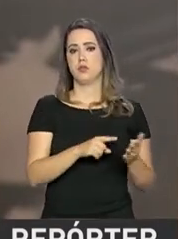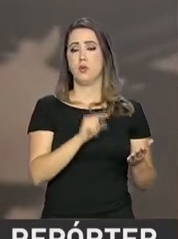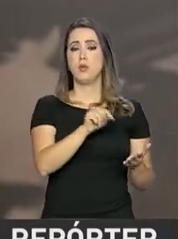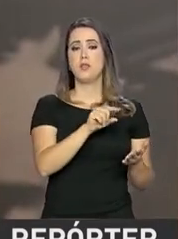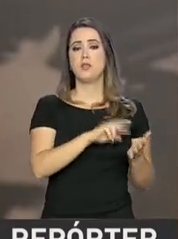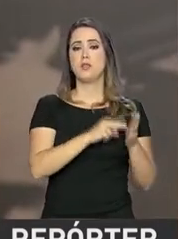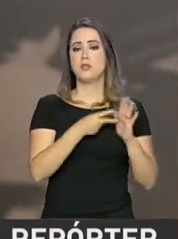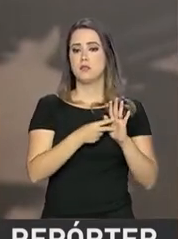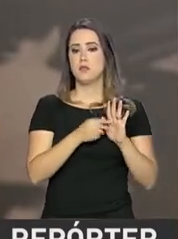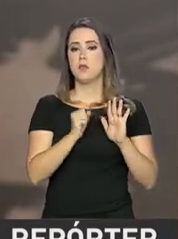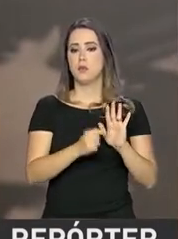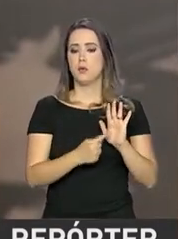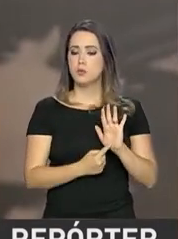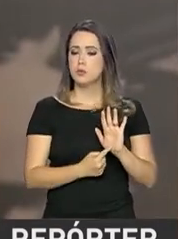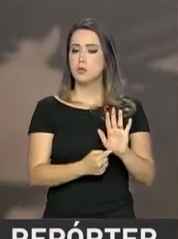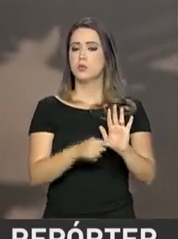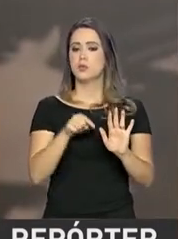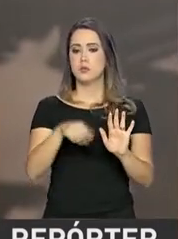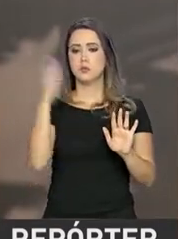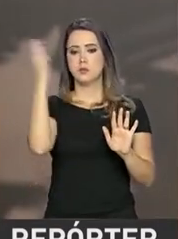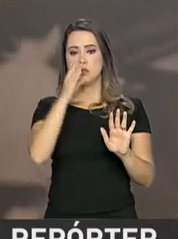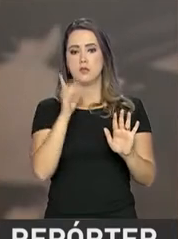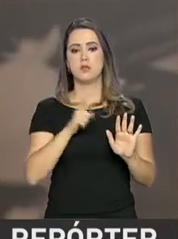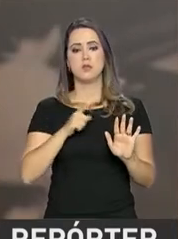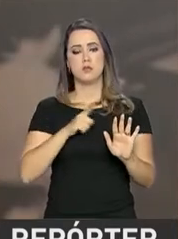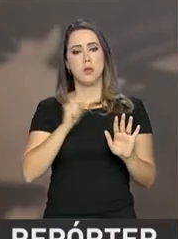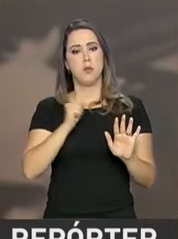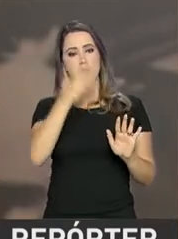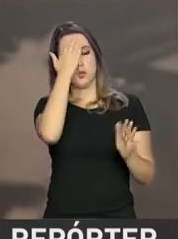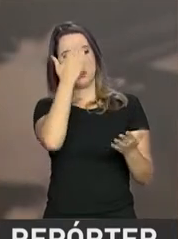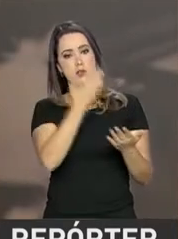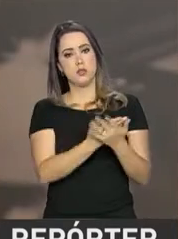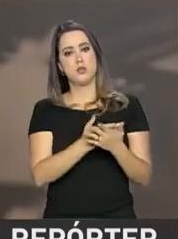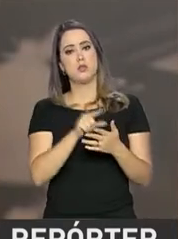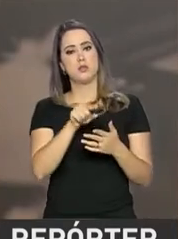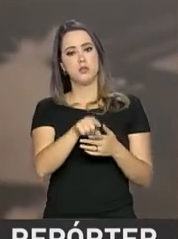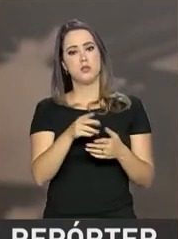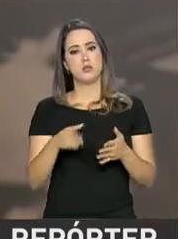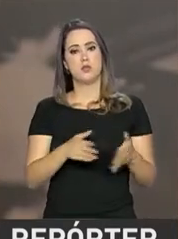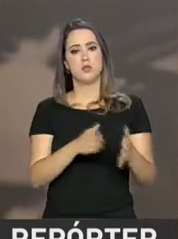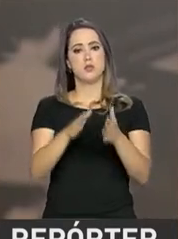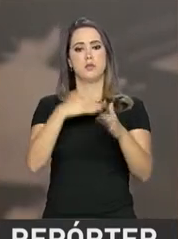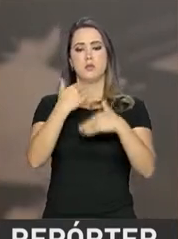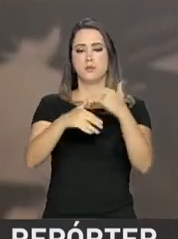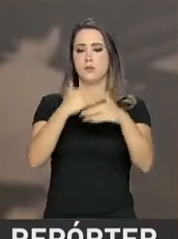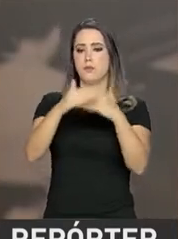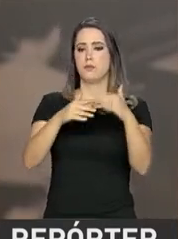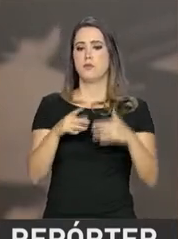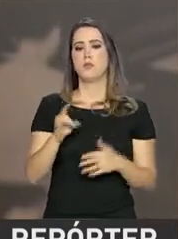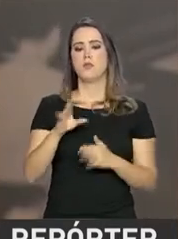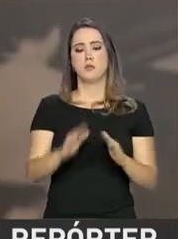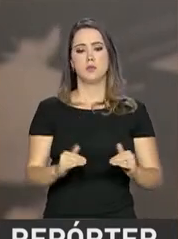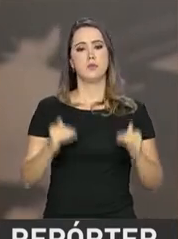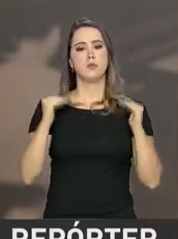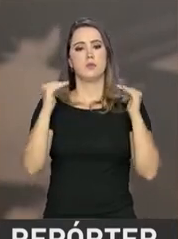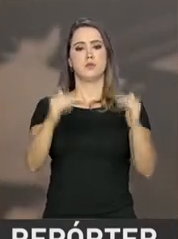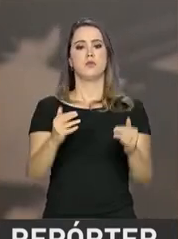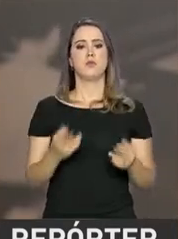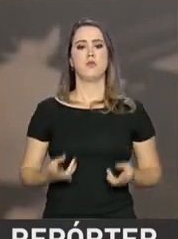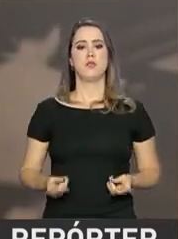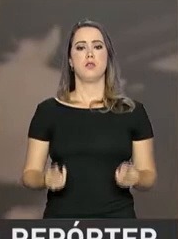pode ser acreditado o brasil tem crédito no brasil está no rumo do crescimento e sobretudo o investimento